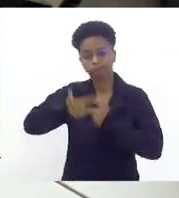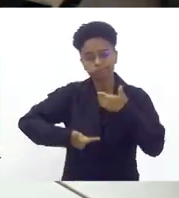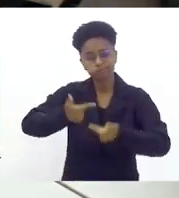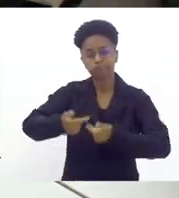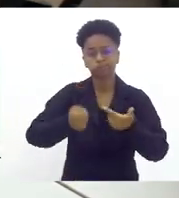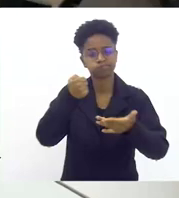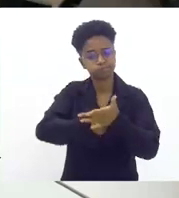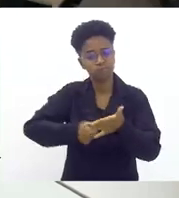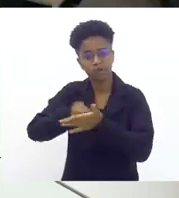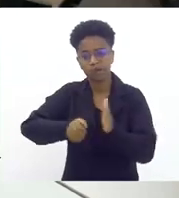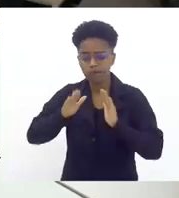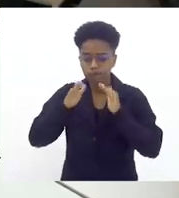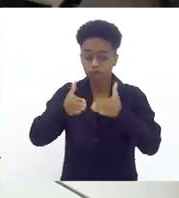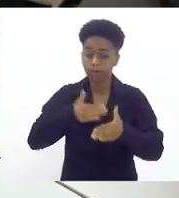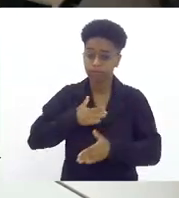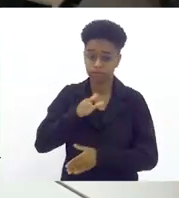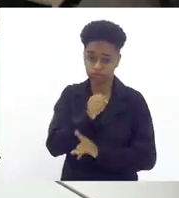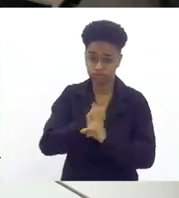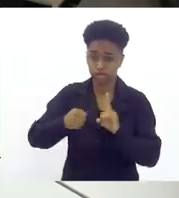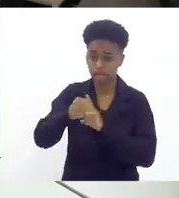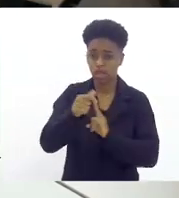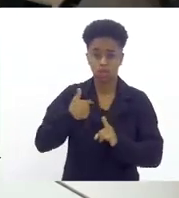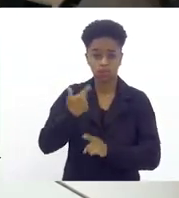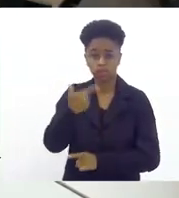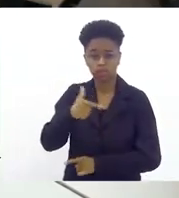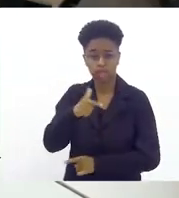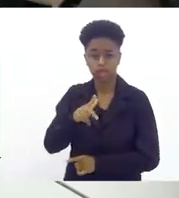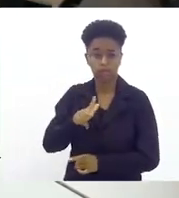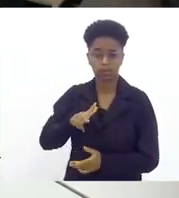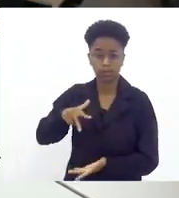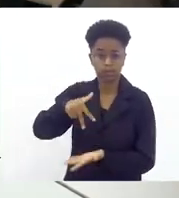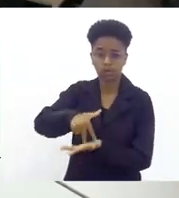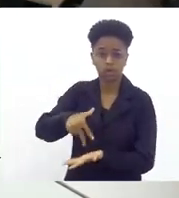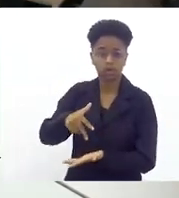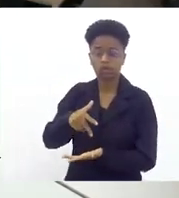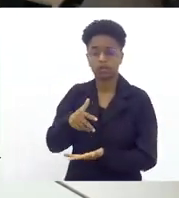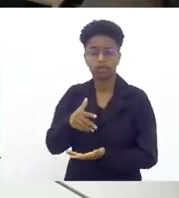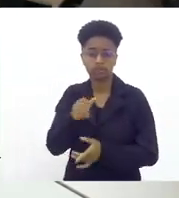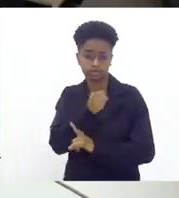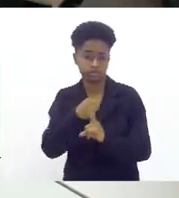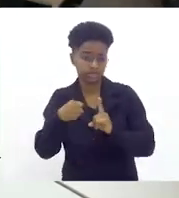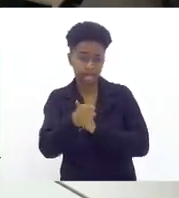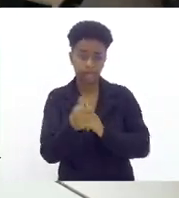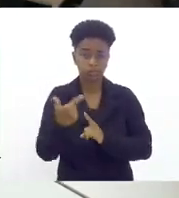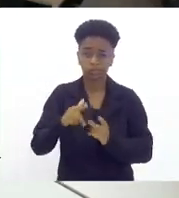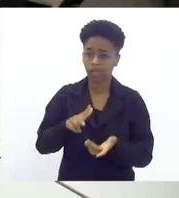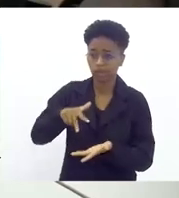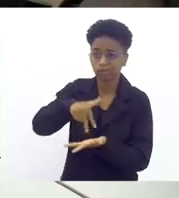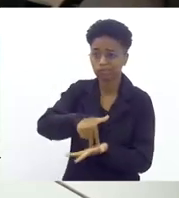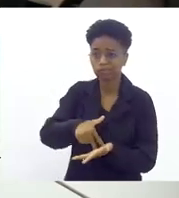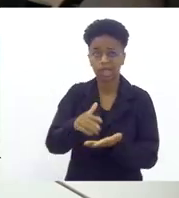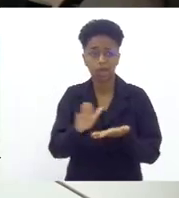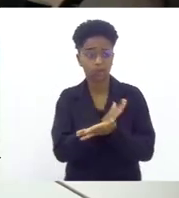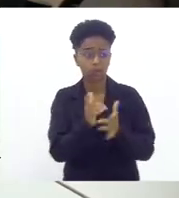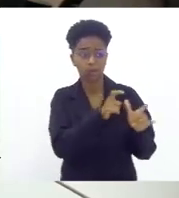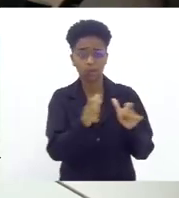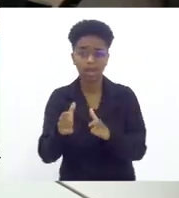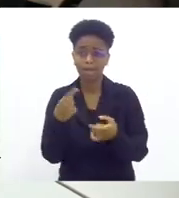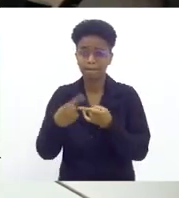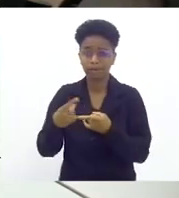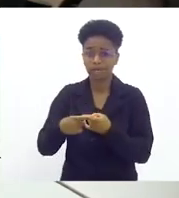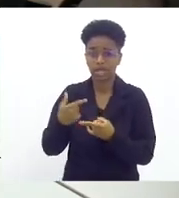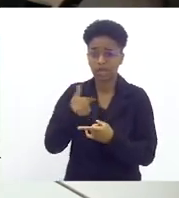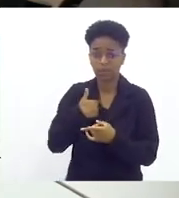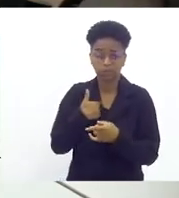sociedade, embora não tenha um lugar de fala na sociedade, não tenha um lugar de fala em muitos lugares, até porque eu